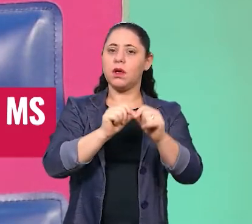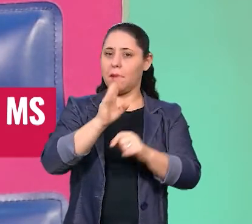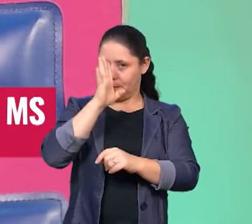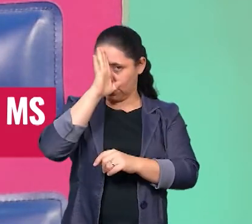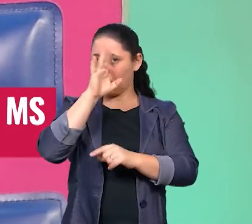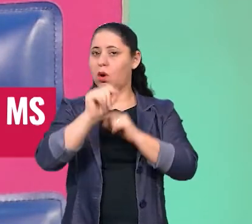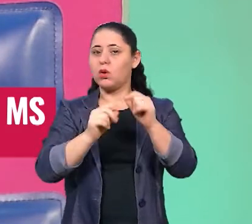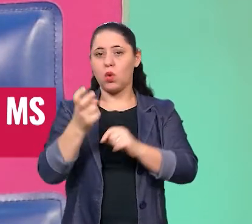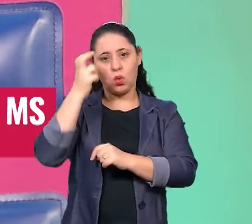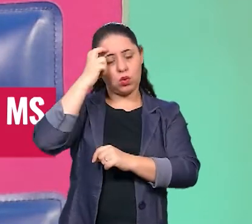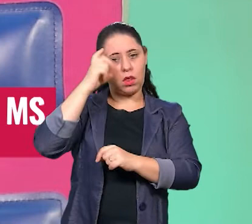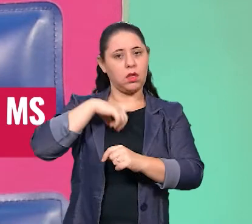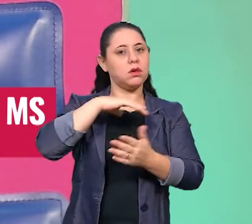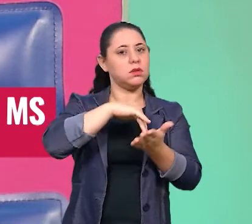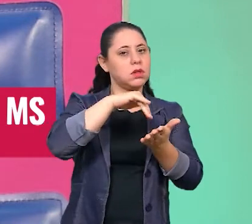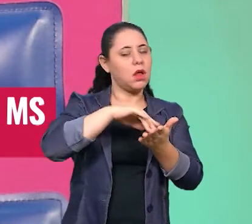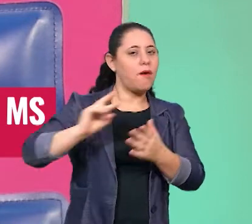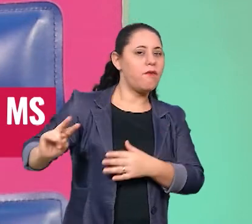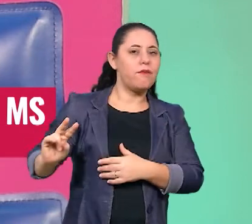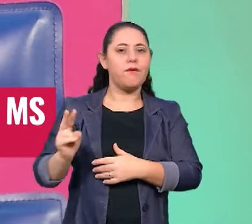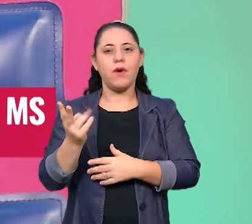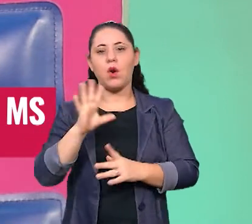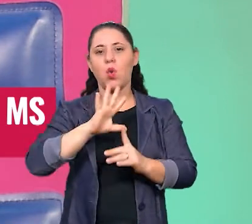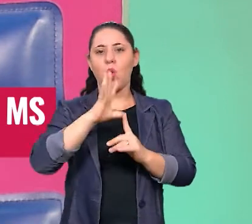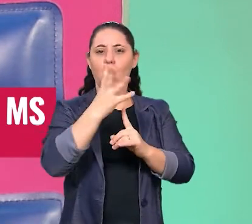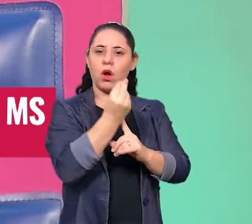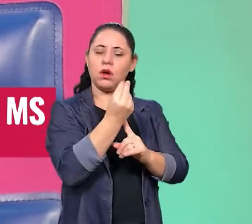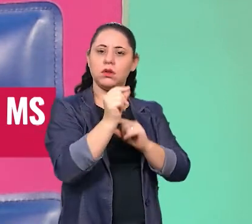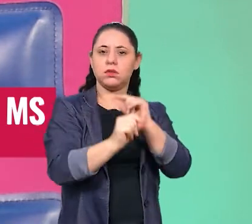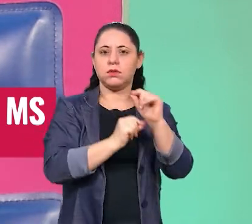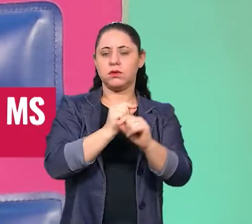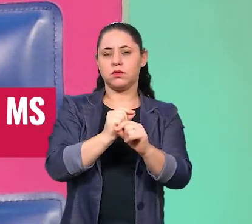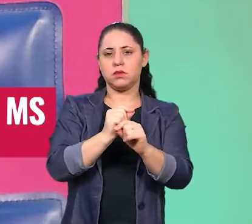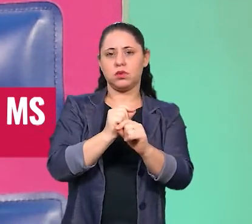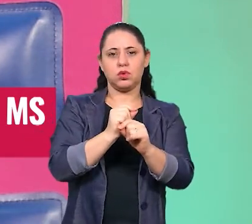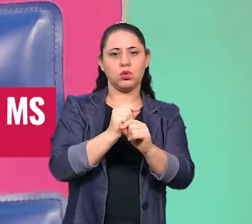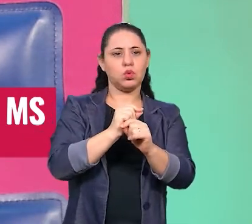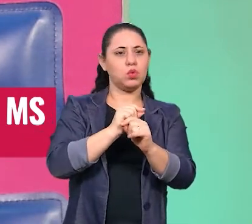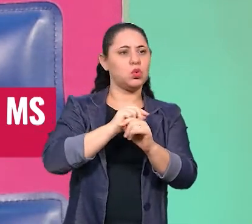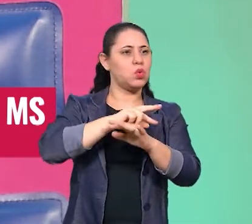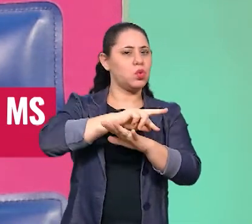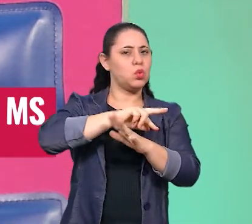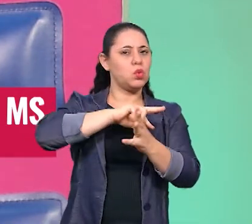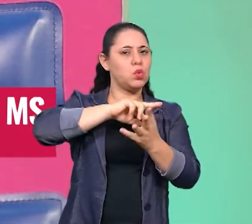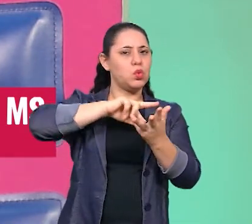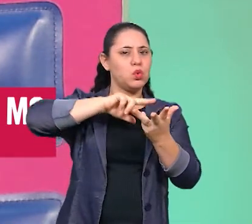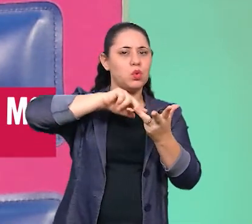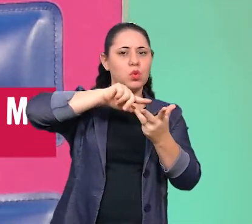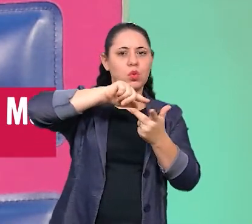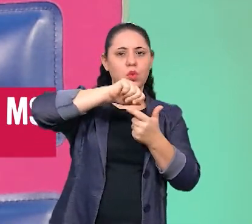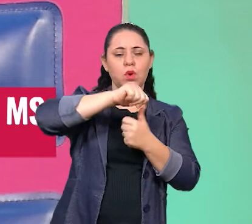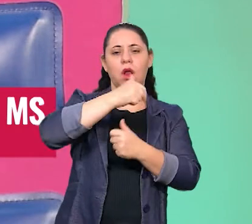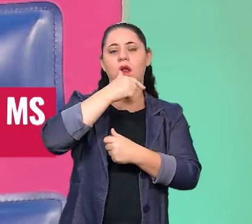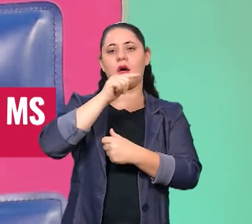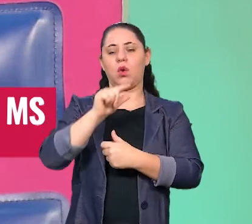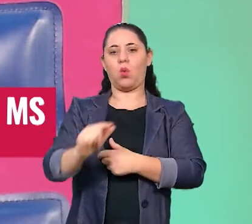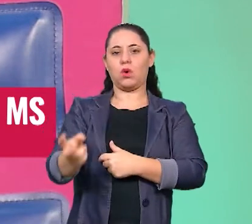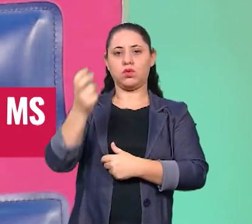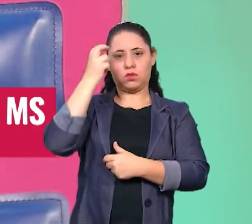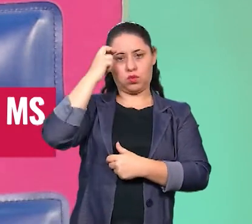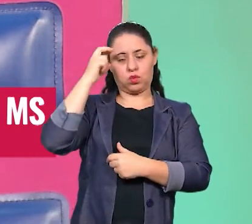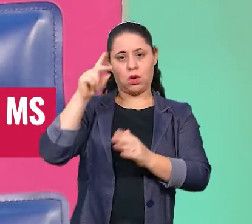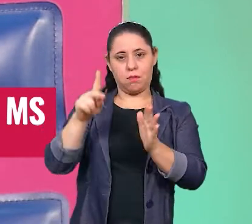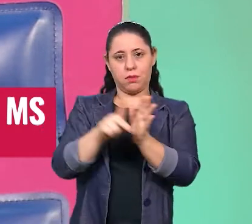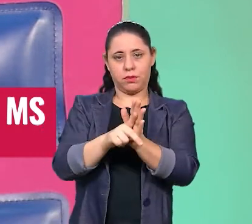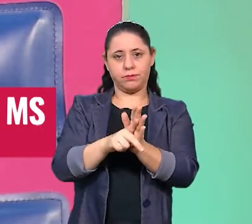valoriza a arte, né, que valoriza todas as linguagens culturais. E, assim, é necessário